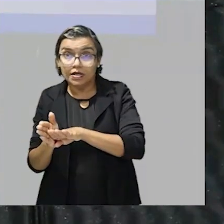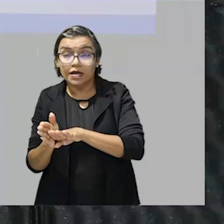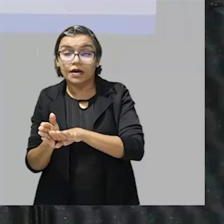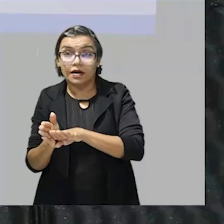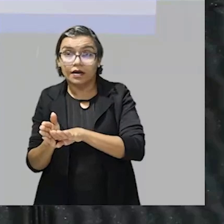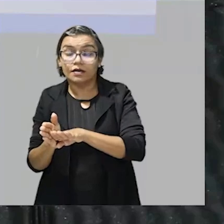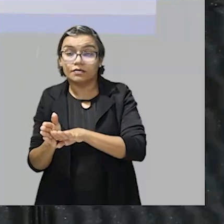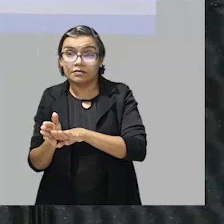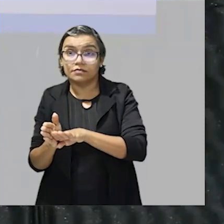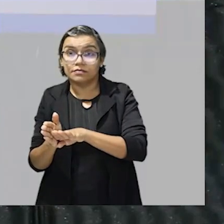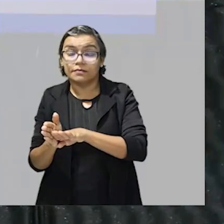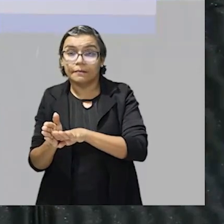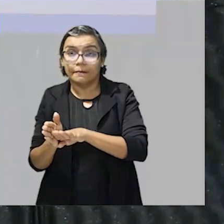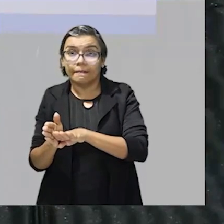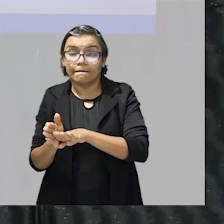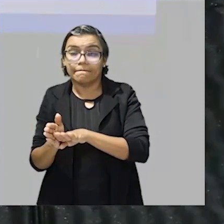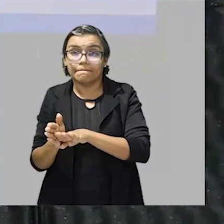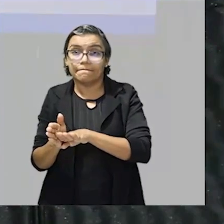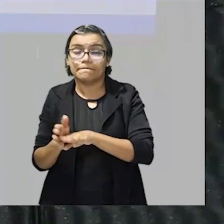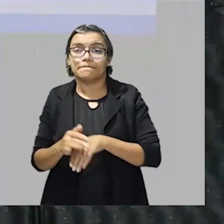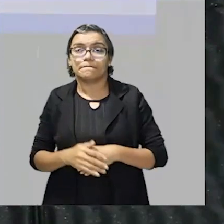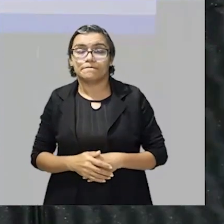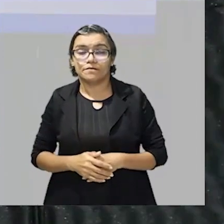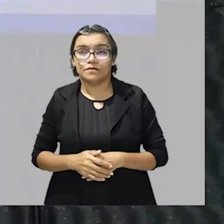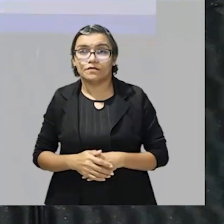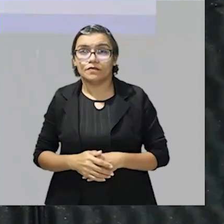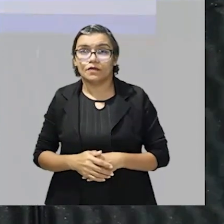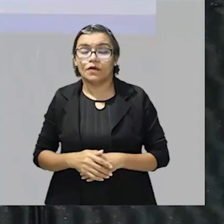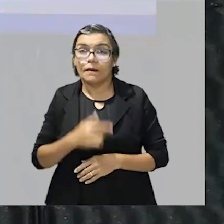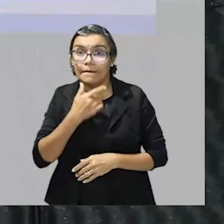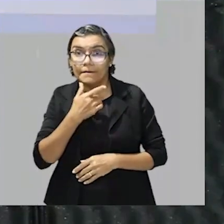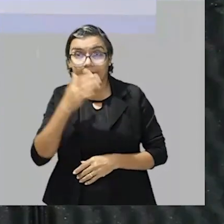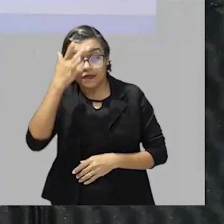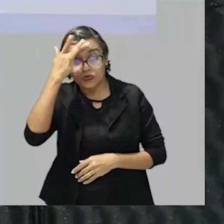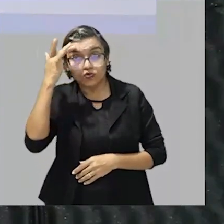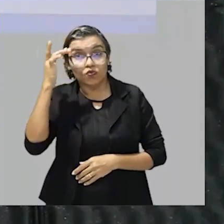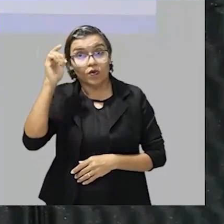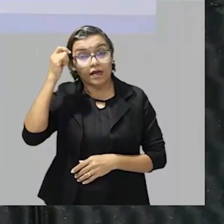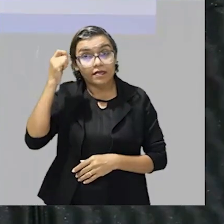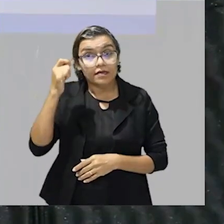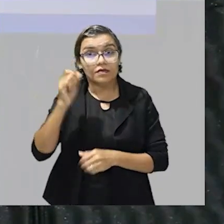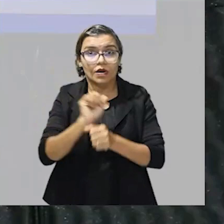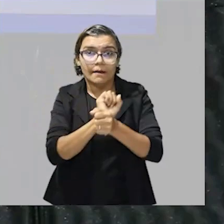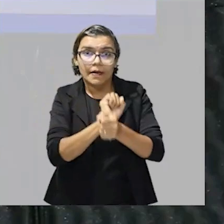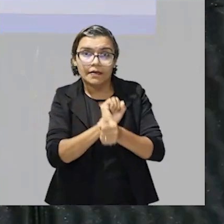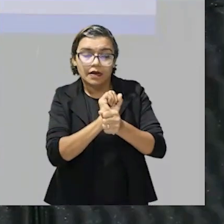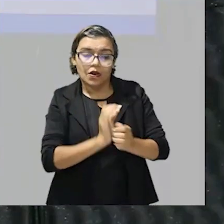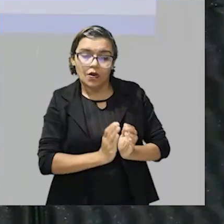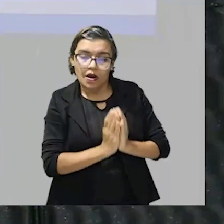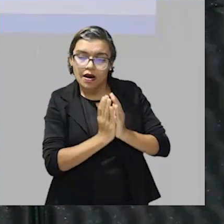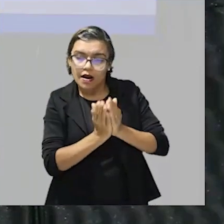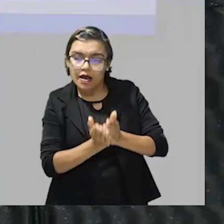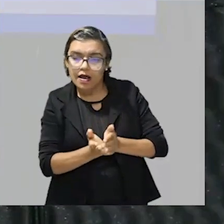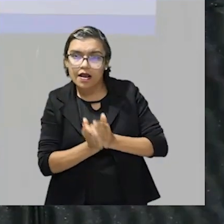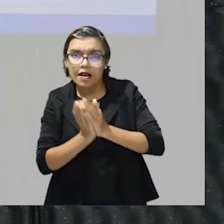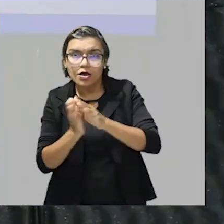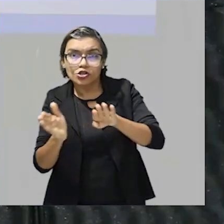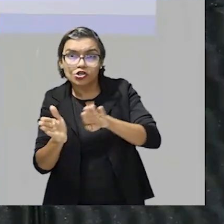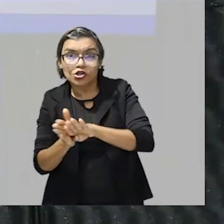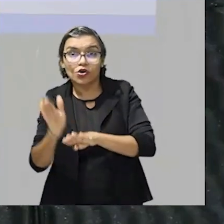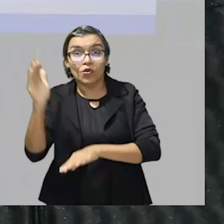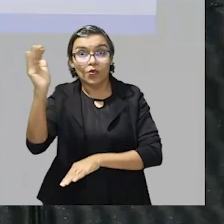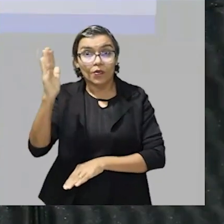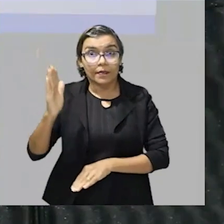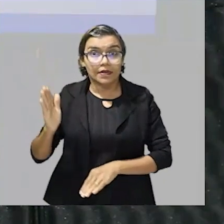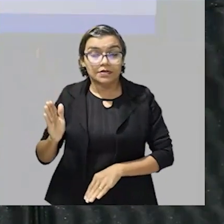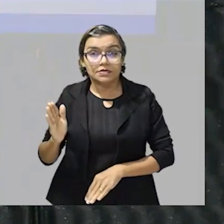pelo nosso irmão africano negro que veio escravo para o Brasil e quando ele